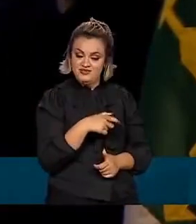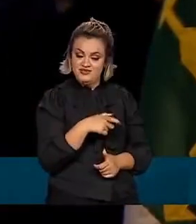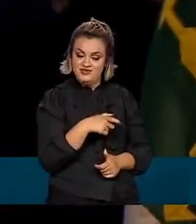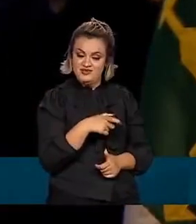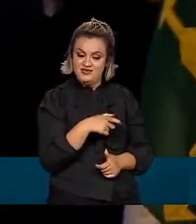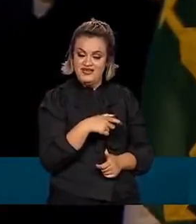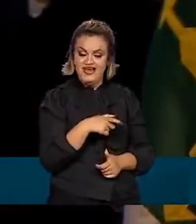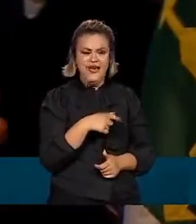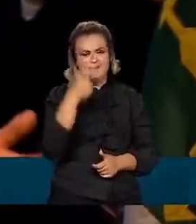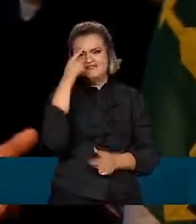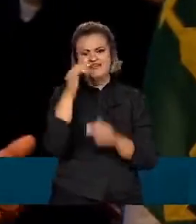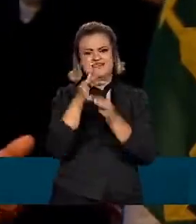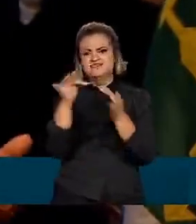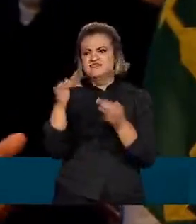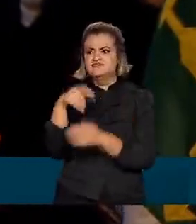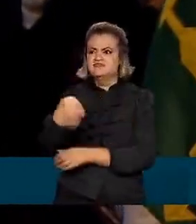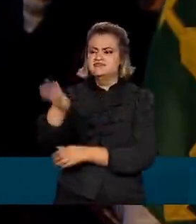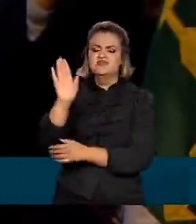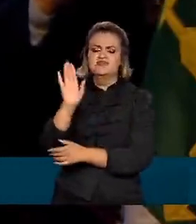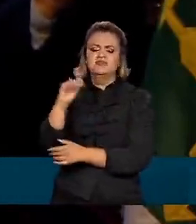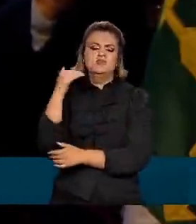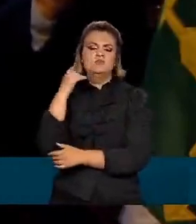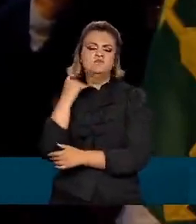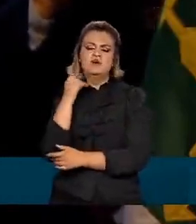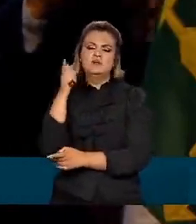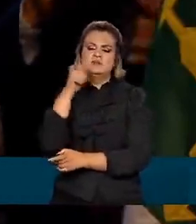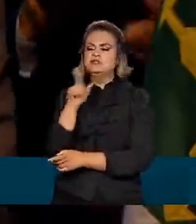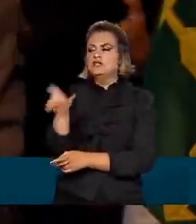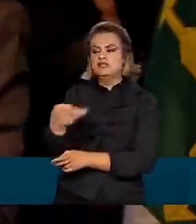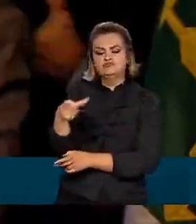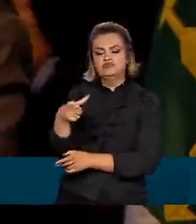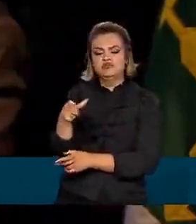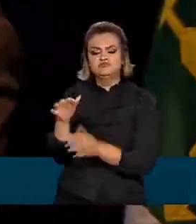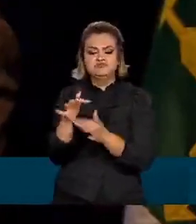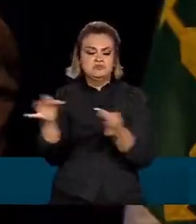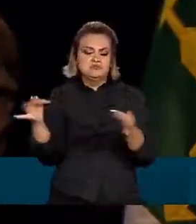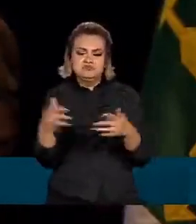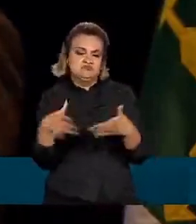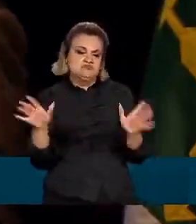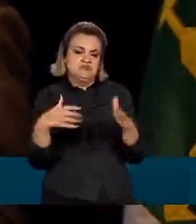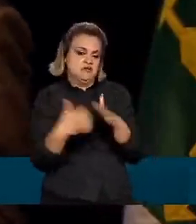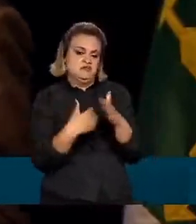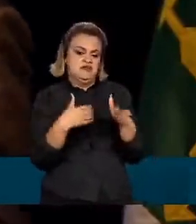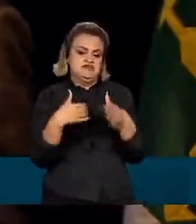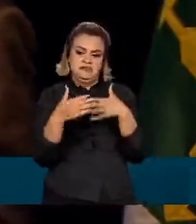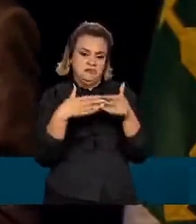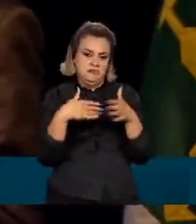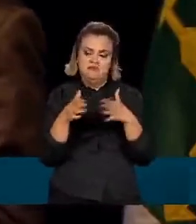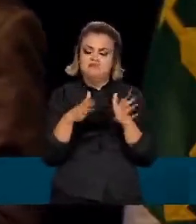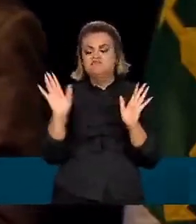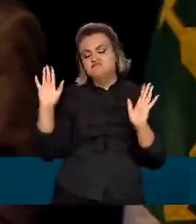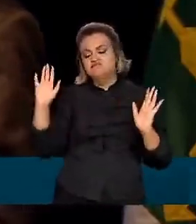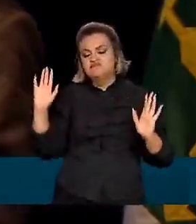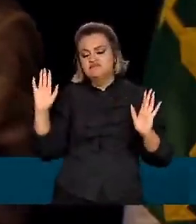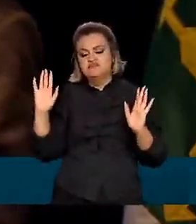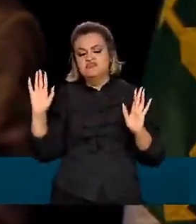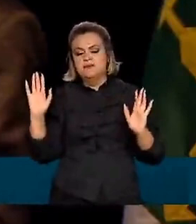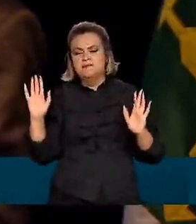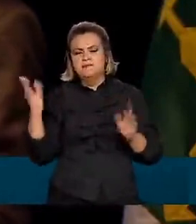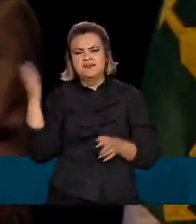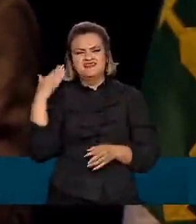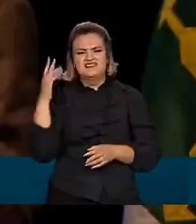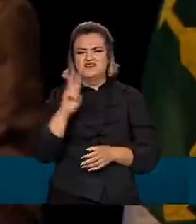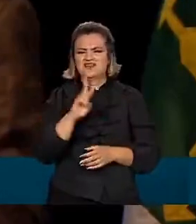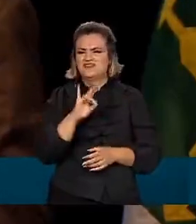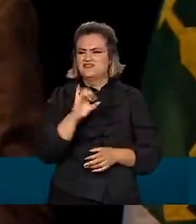achava que era simples procurar um banco e fazer um cartão de crédito com uma dessas empresas de cartão de crédito. Me parece que na época